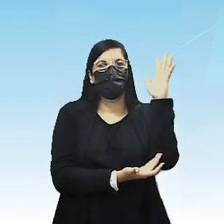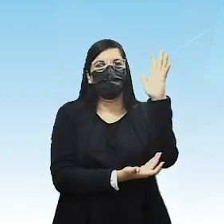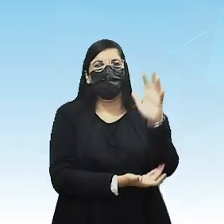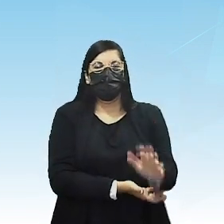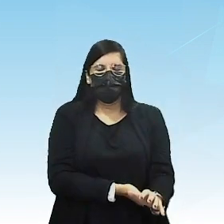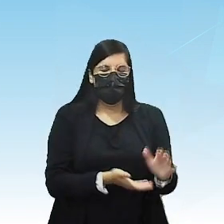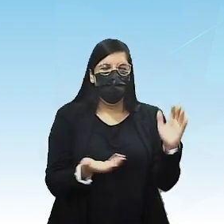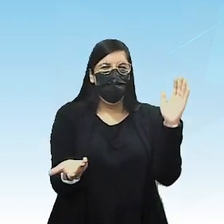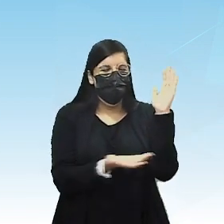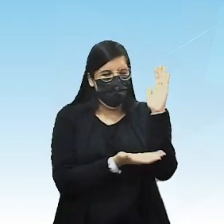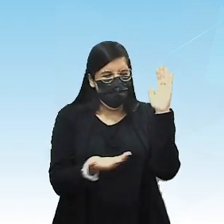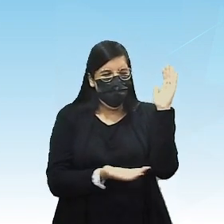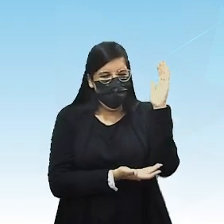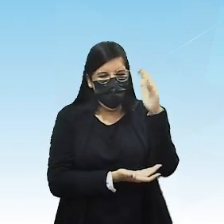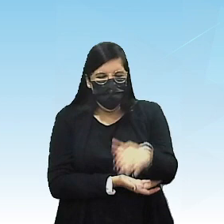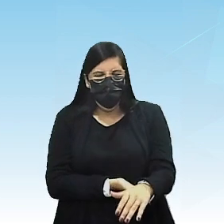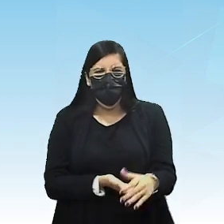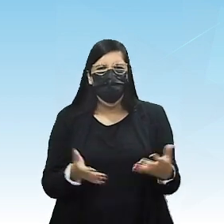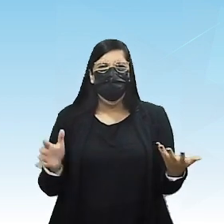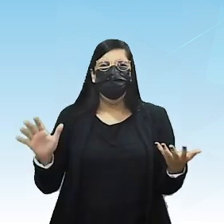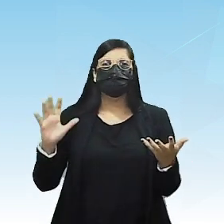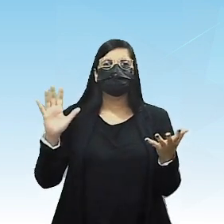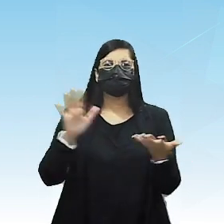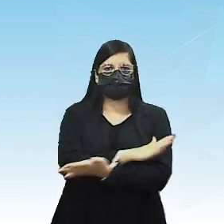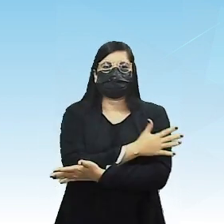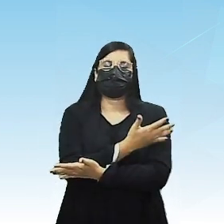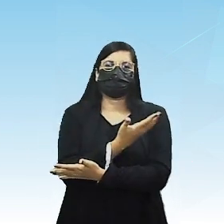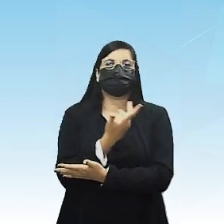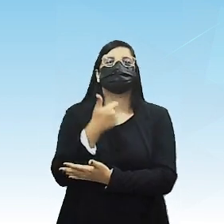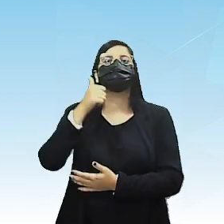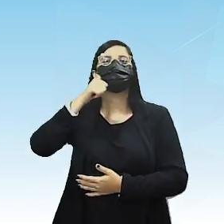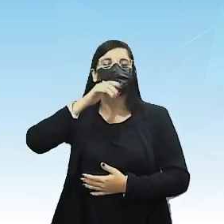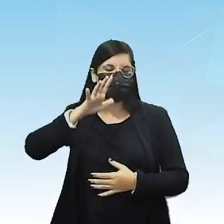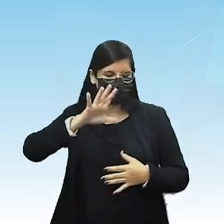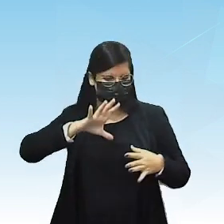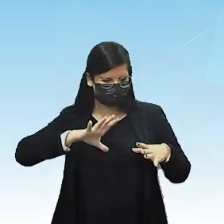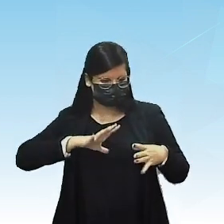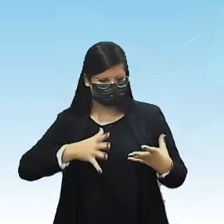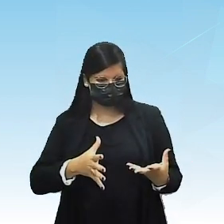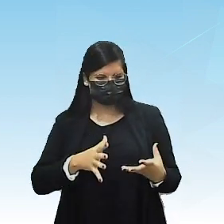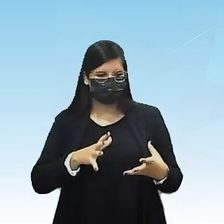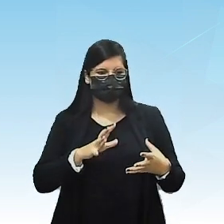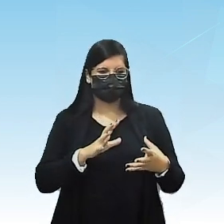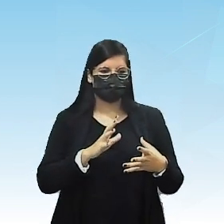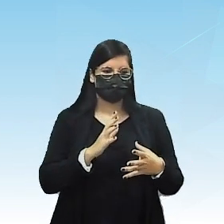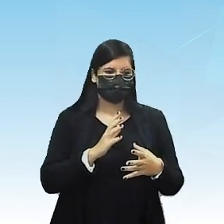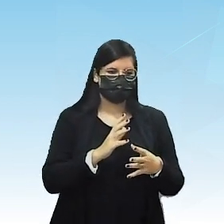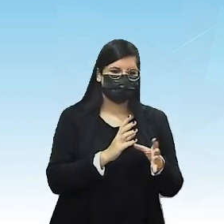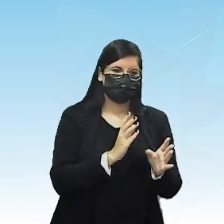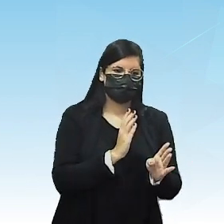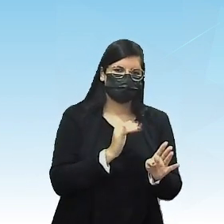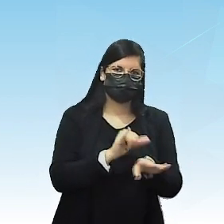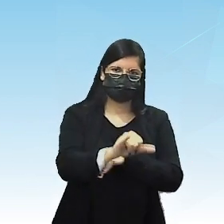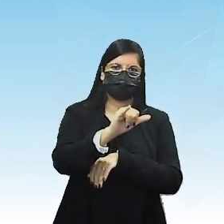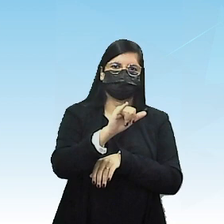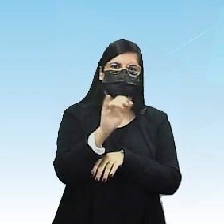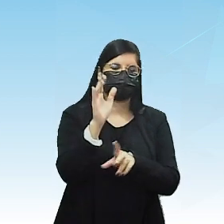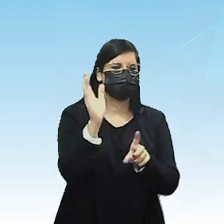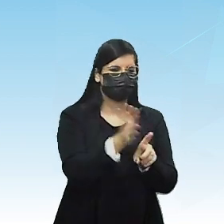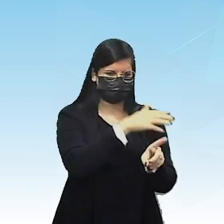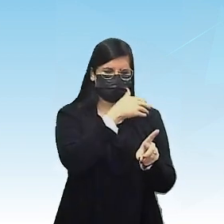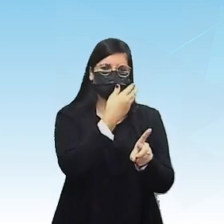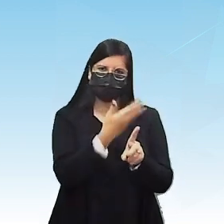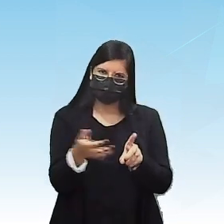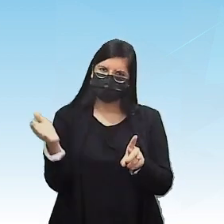né, cortando, enfim, estragando a natureza, ela vai lá e faz a pessoa se perder. E dizem até também que ela bate também, né?